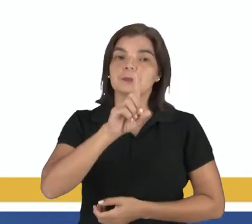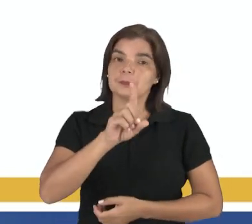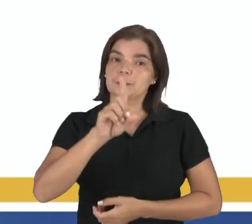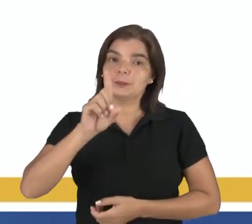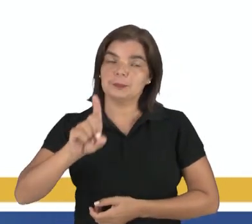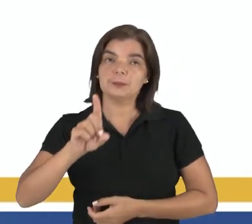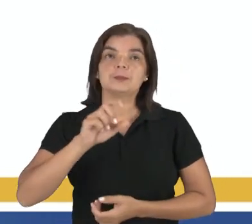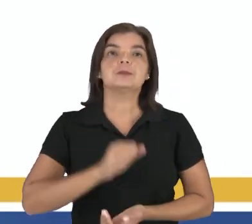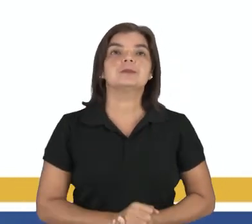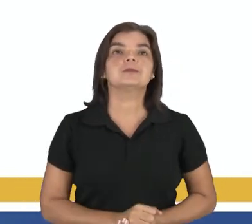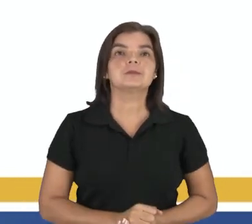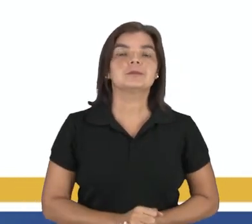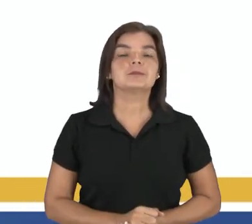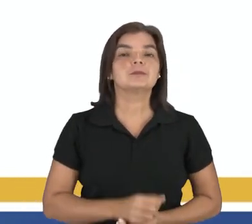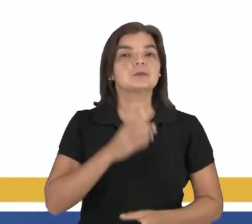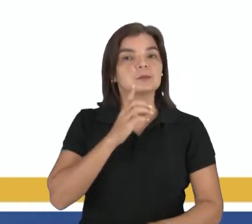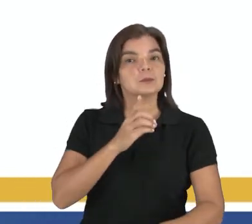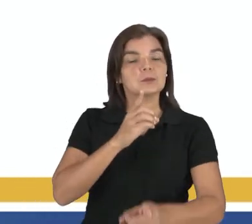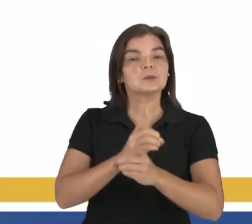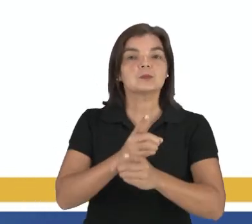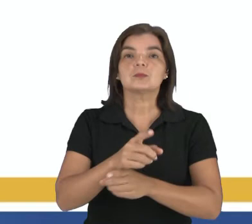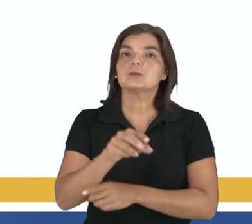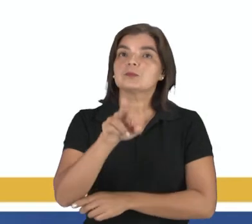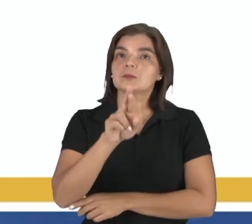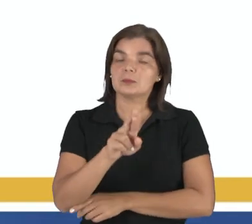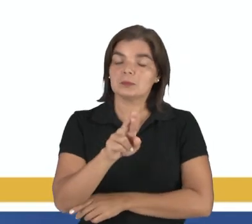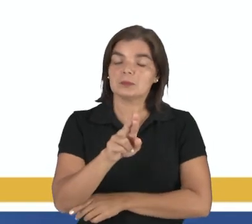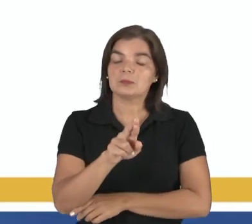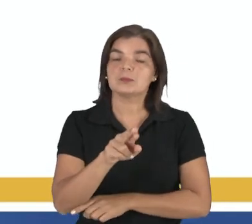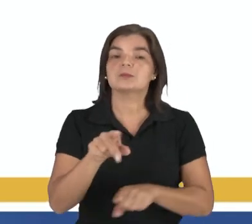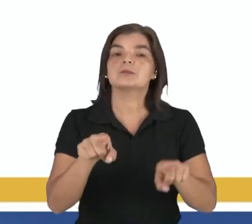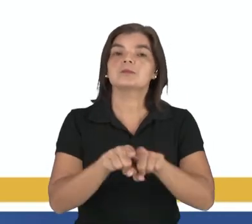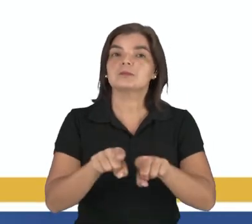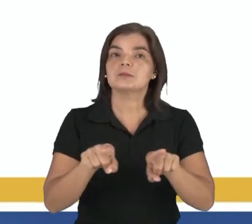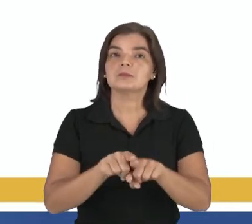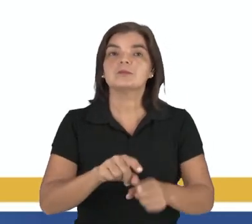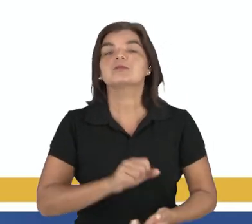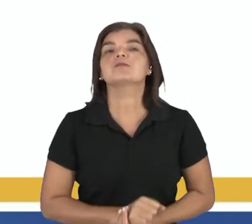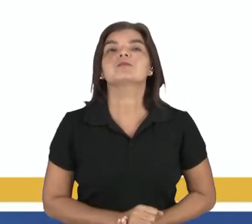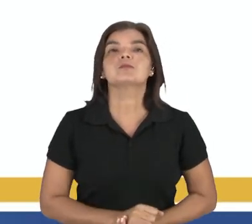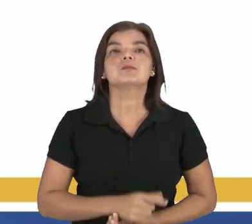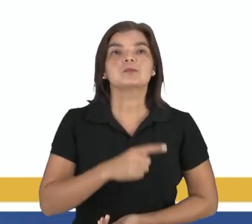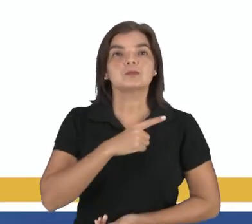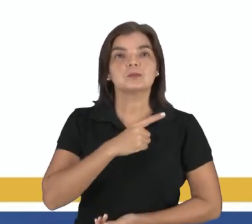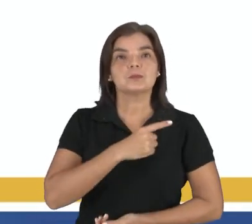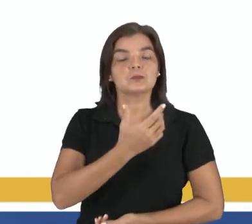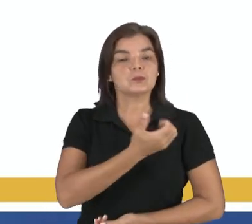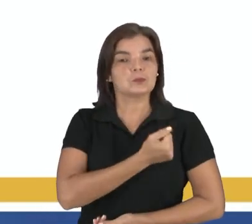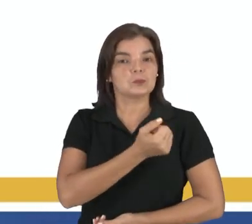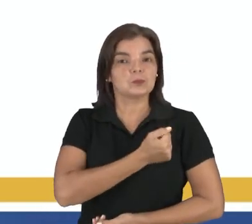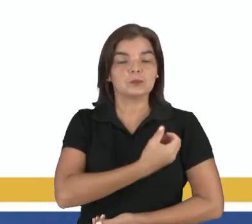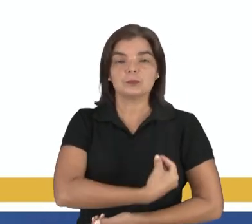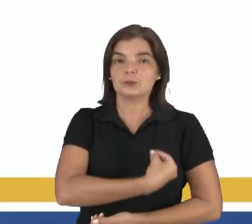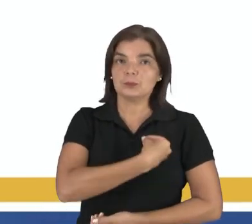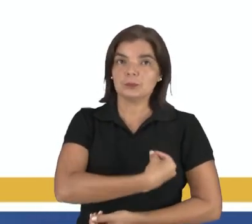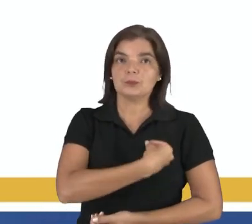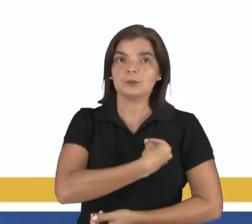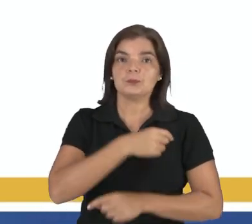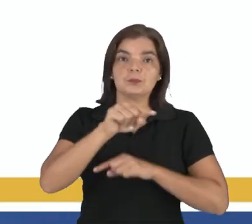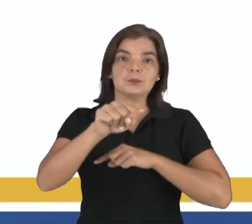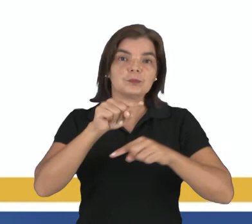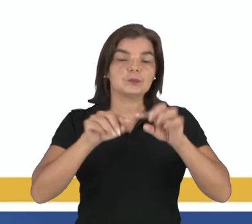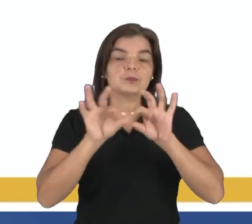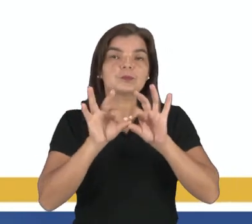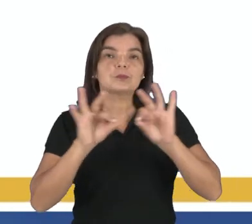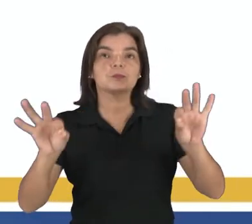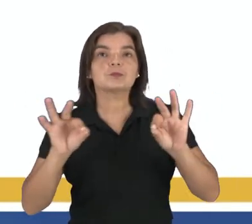demográfica para achar a razão dessa densidade, onde nós teremos o número de habitantes dividido